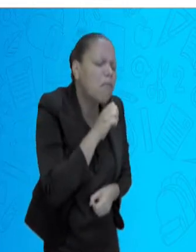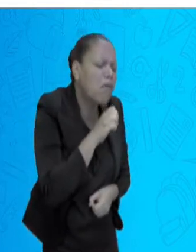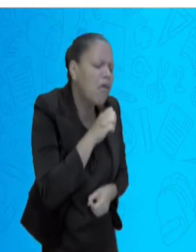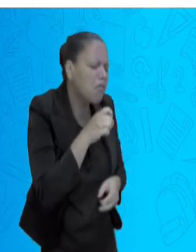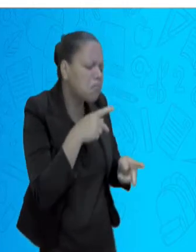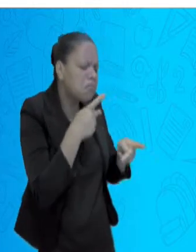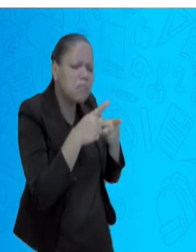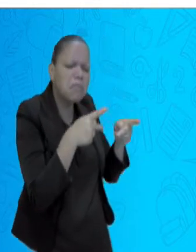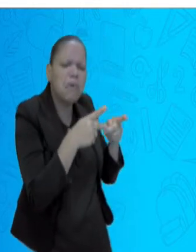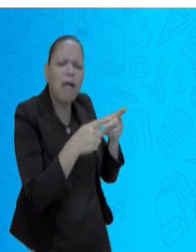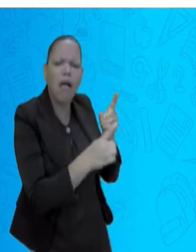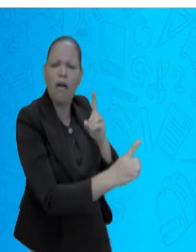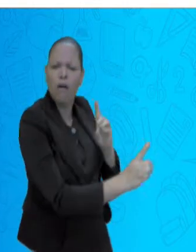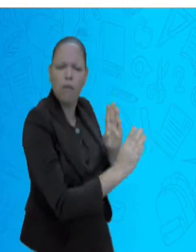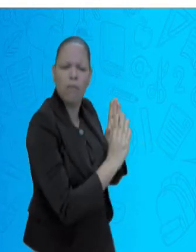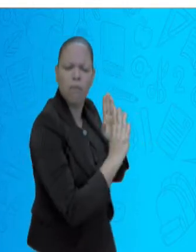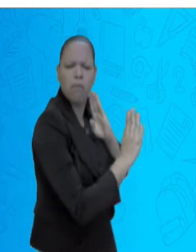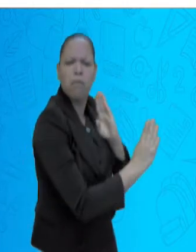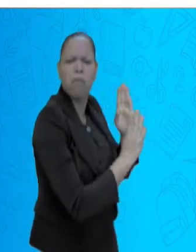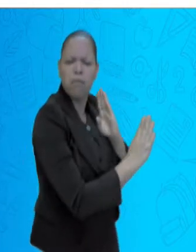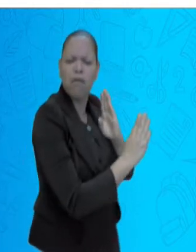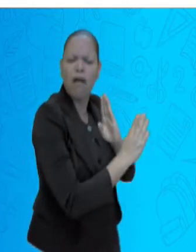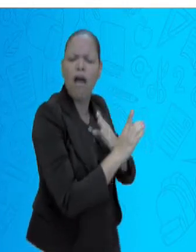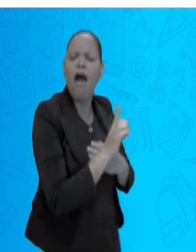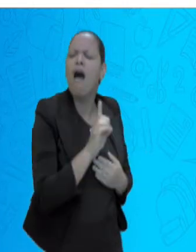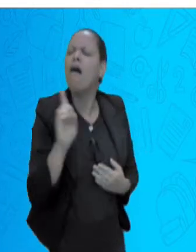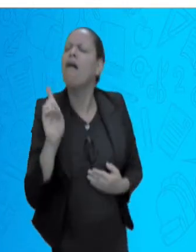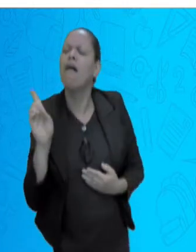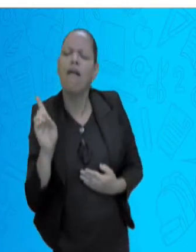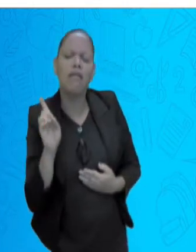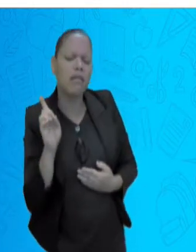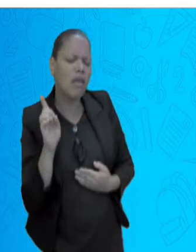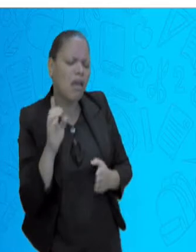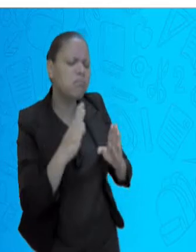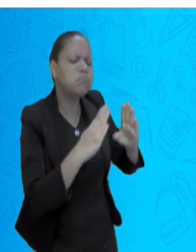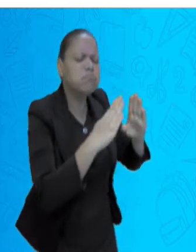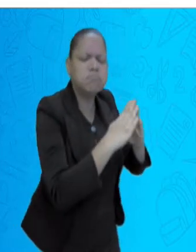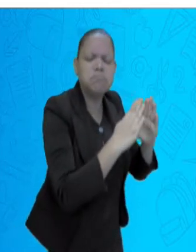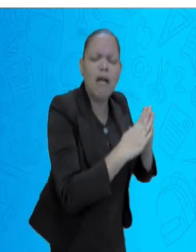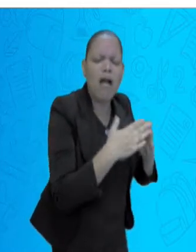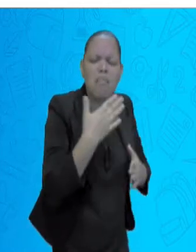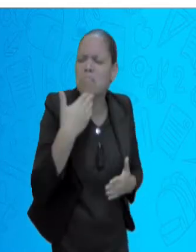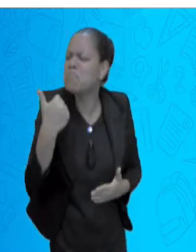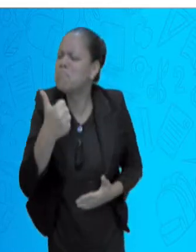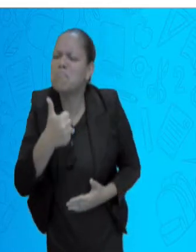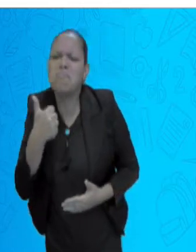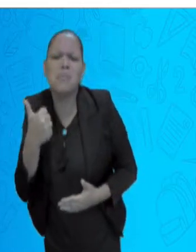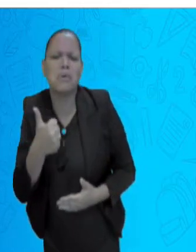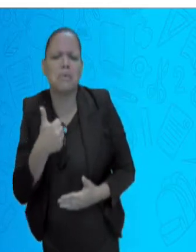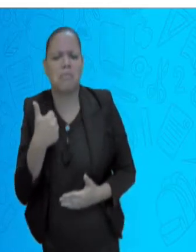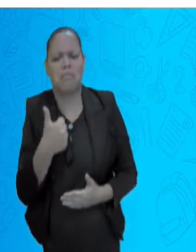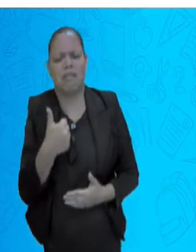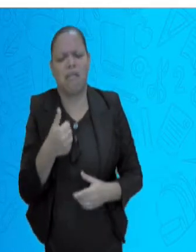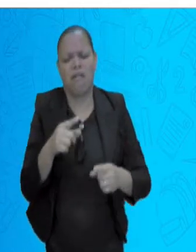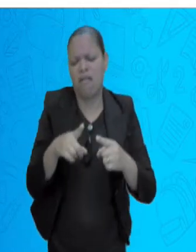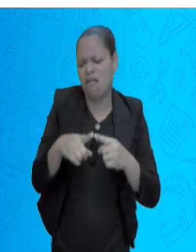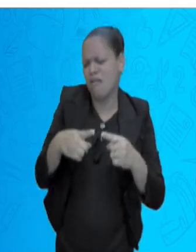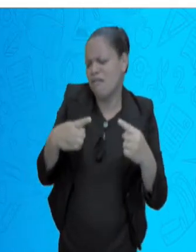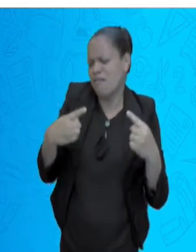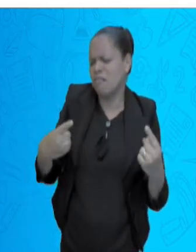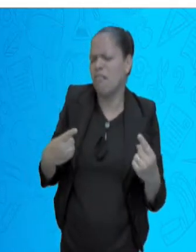isso conosco. Aquele formigueiro embaixo da figueira era muito bom,